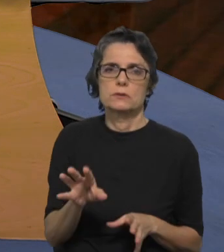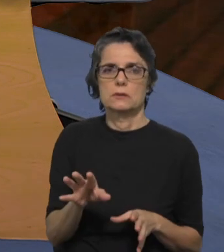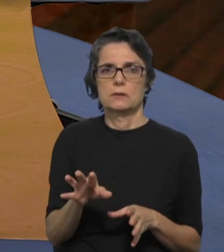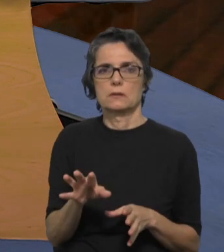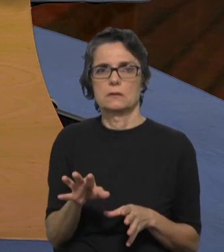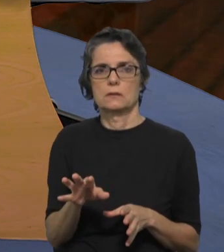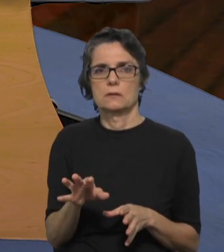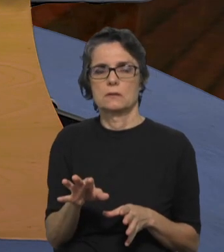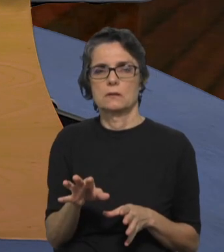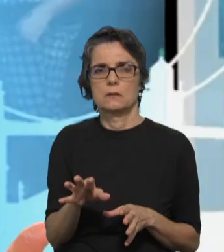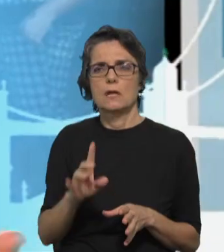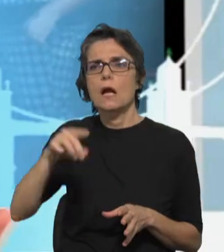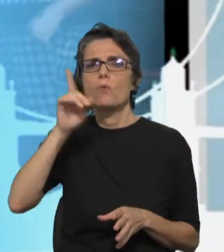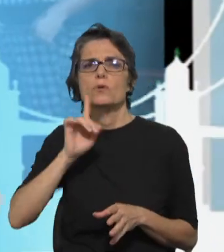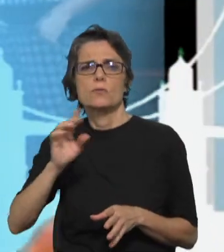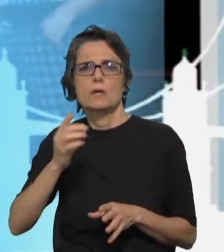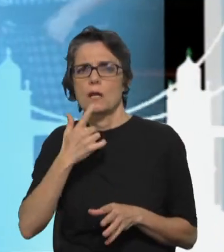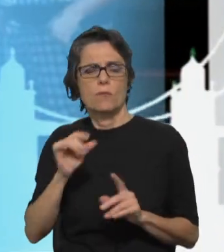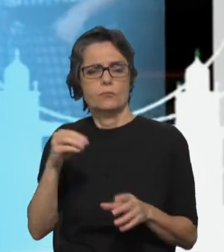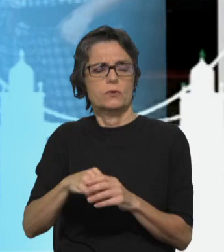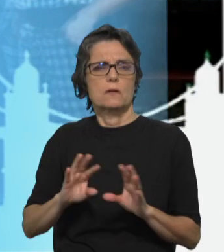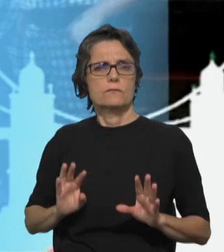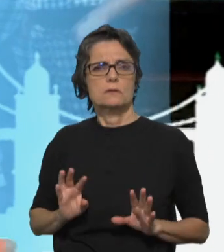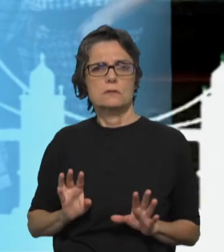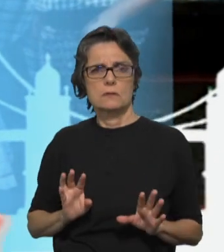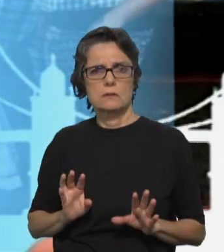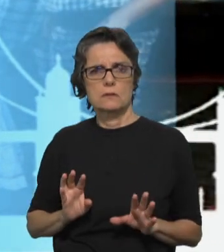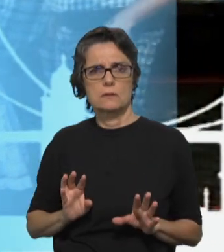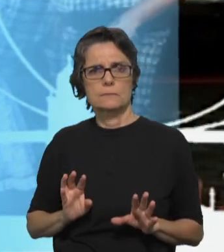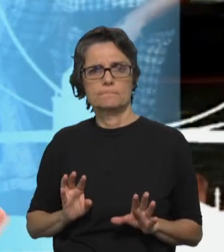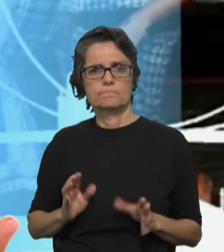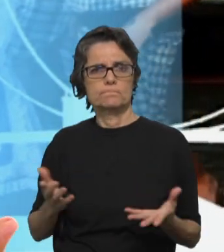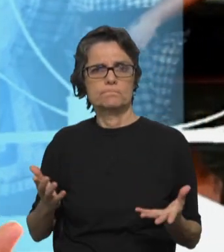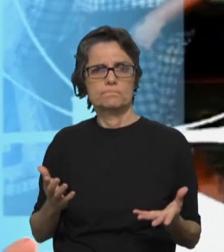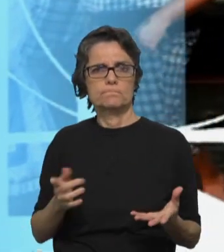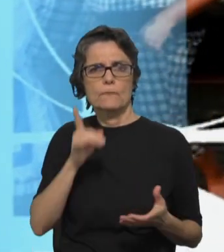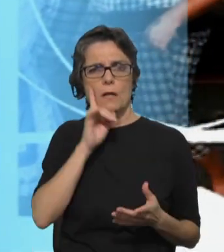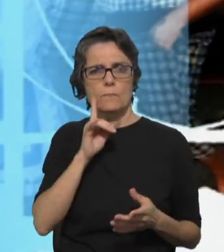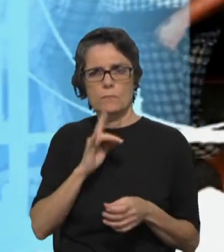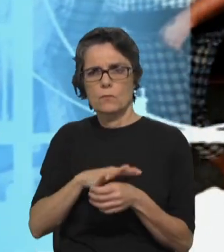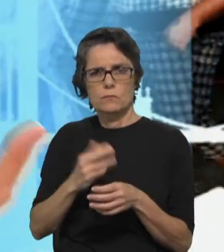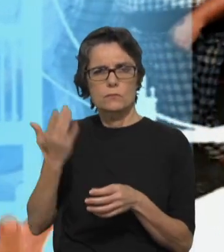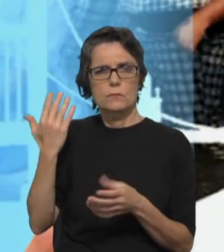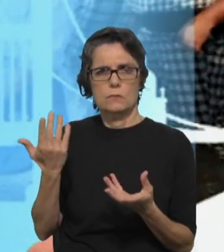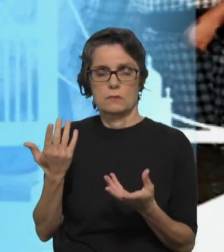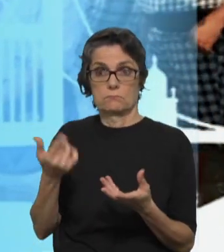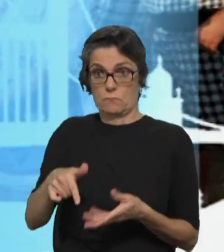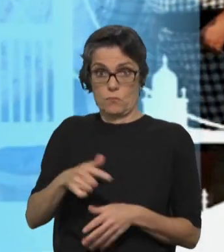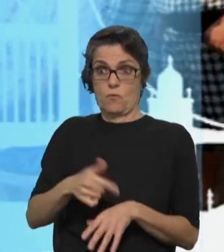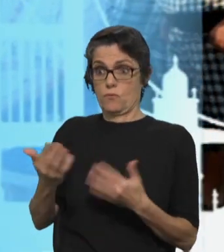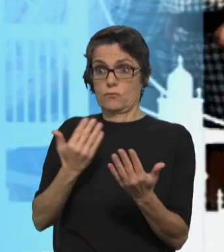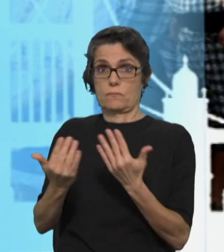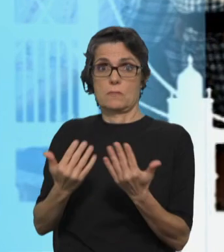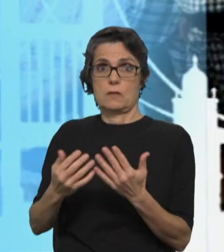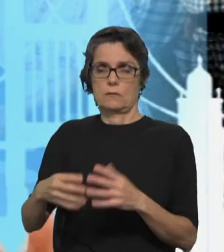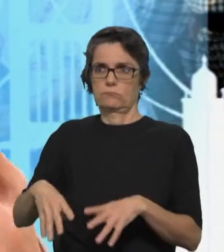e as outras não tinham direito a voto. É verdadeiramente inacreditável. A situação da mulher melhorou, sem